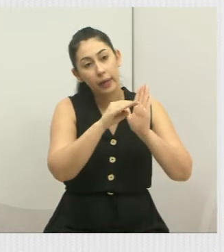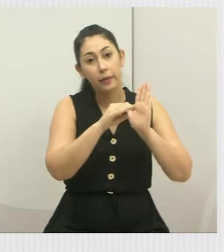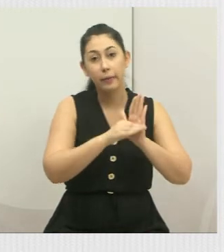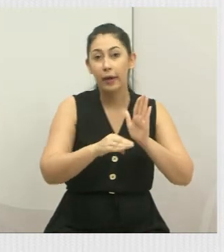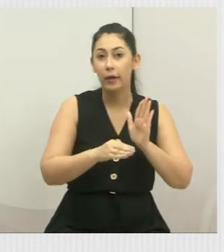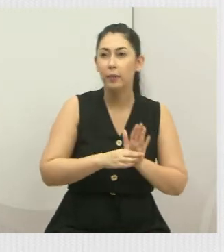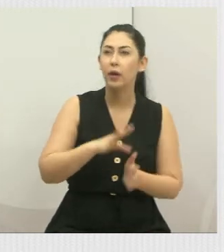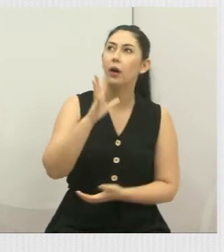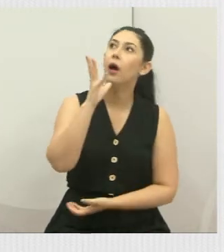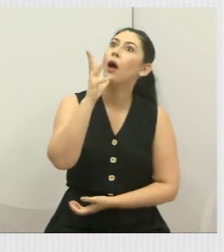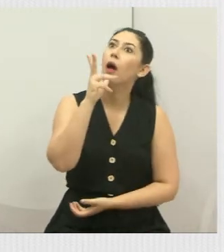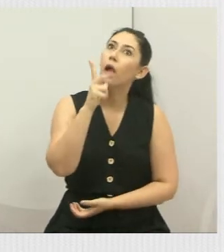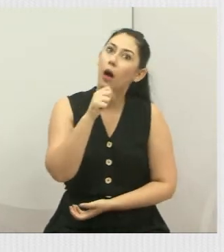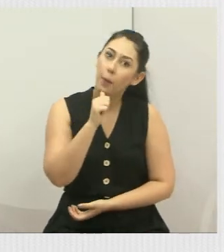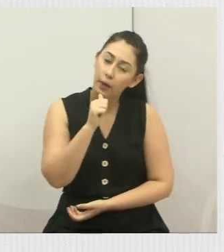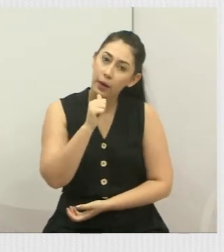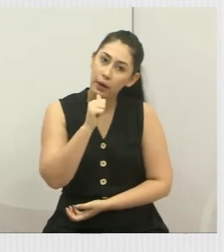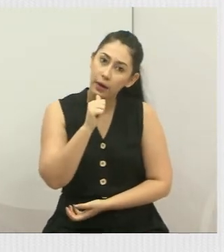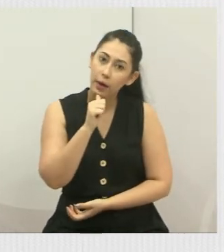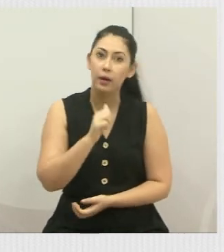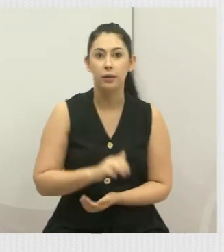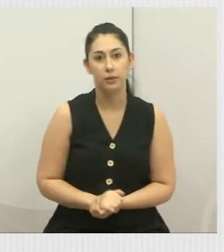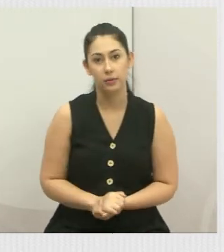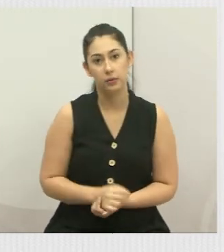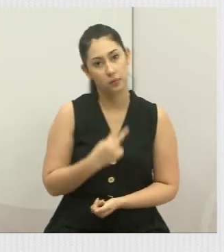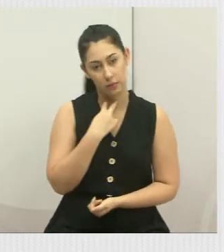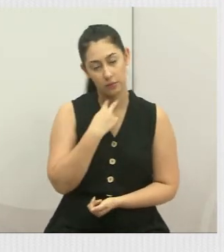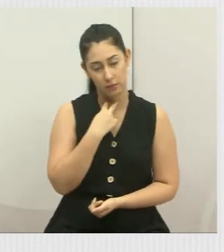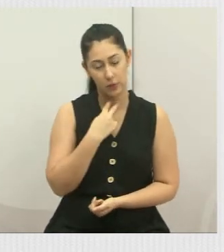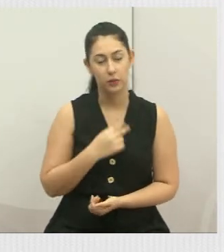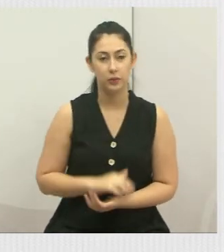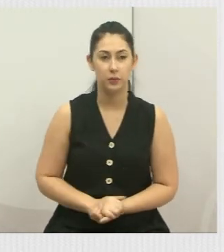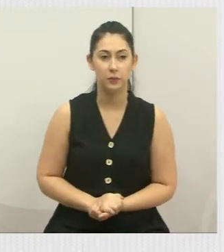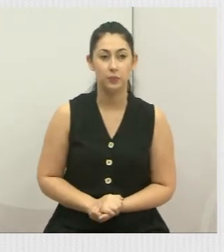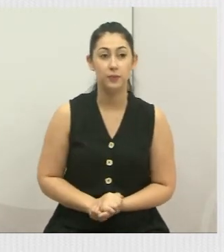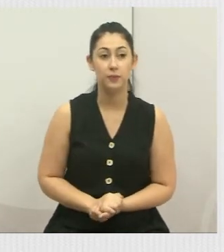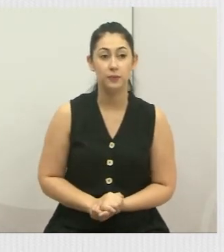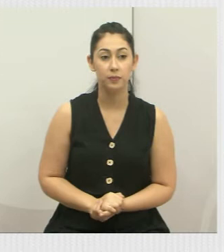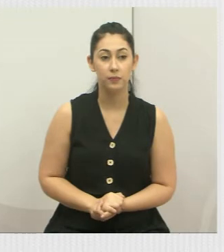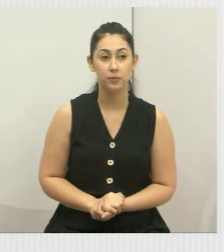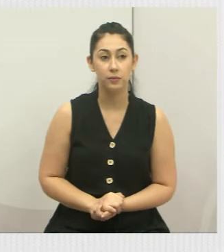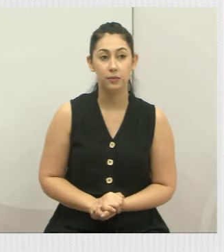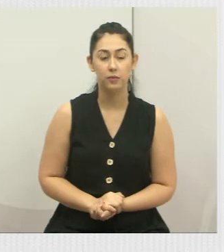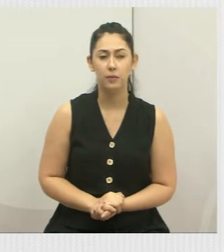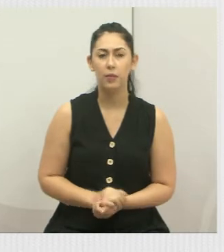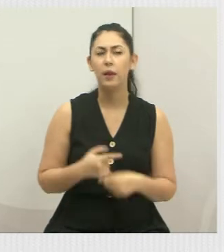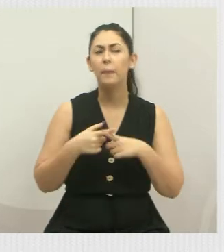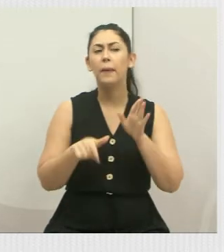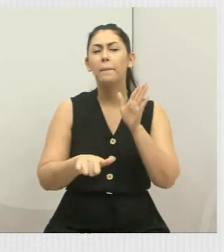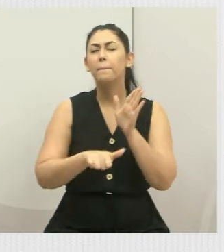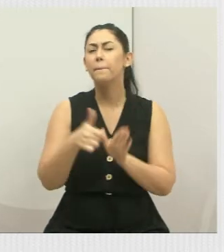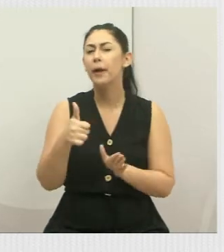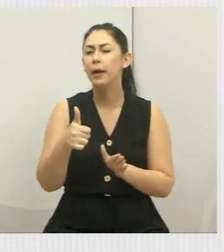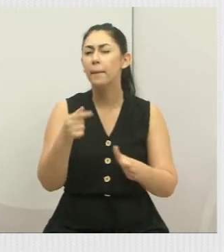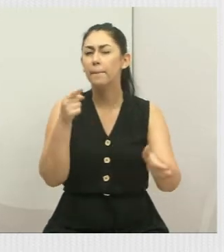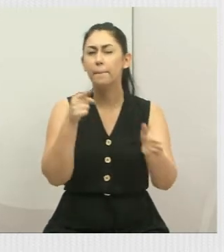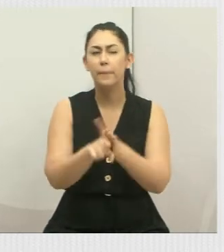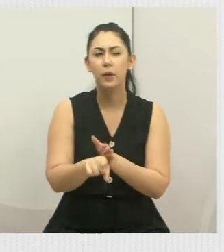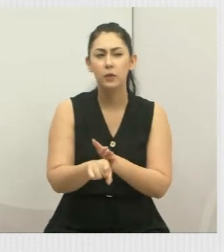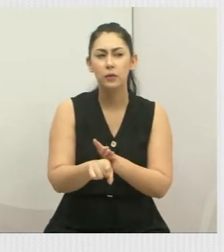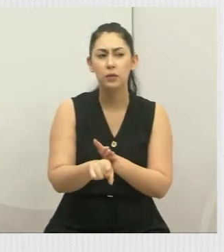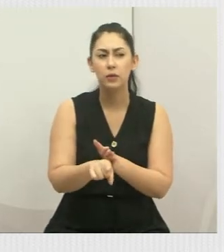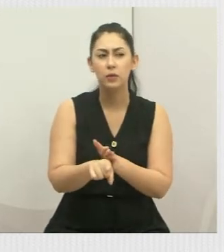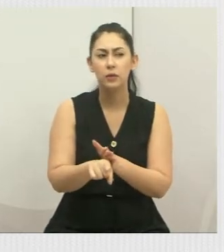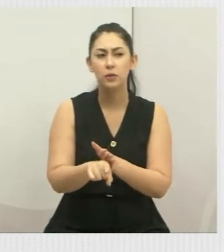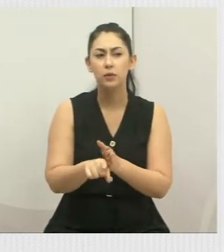nós vamos ficar mais 1h30 aqui falando, isso não será possível. A primeira pergunta que está colocada aqui, a